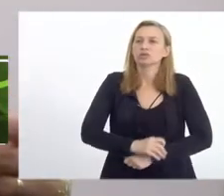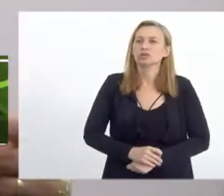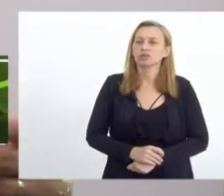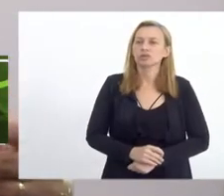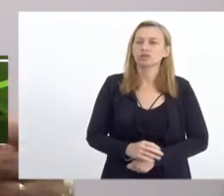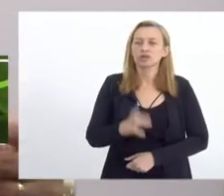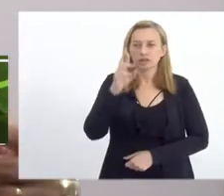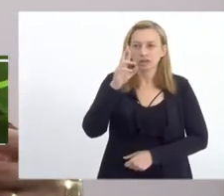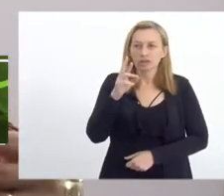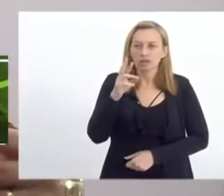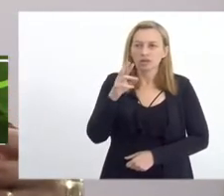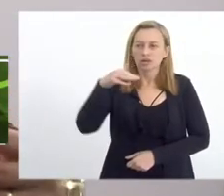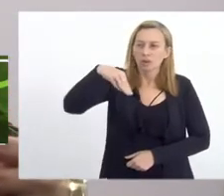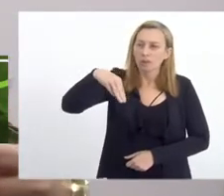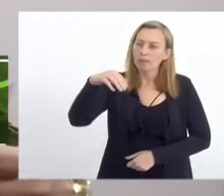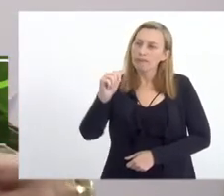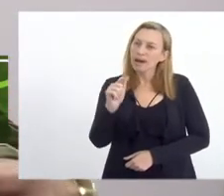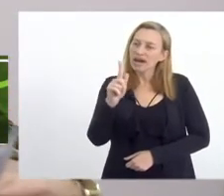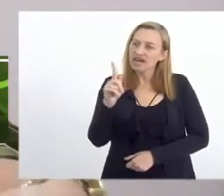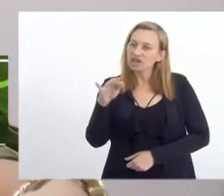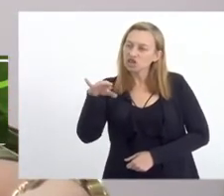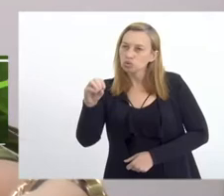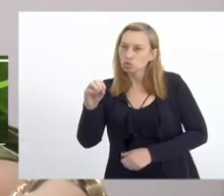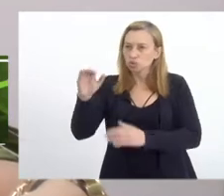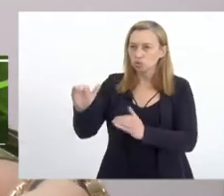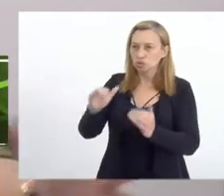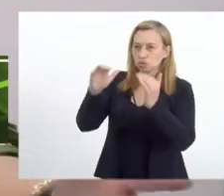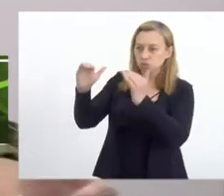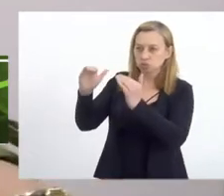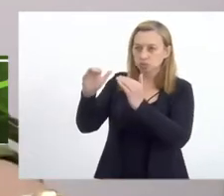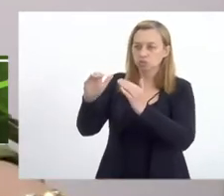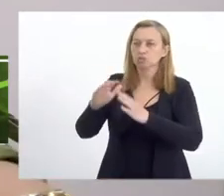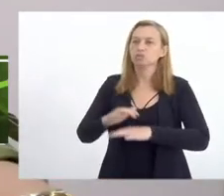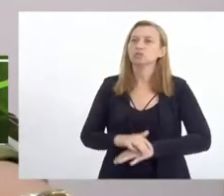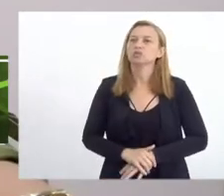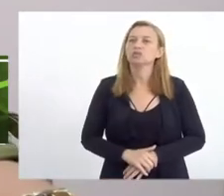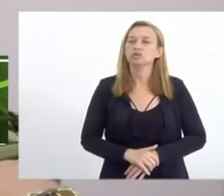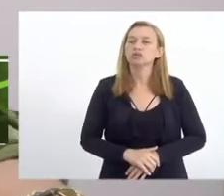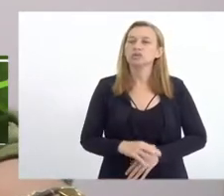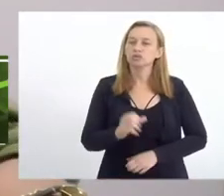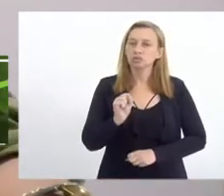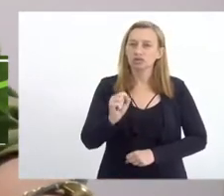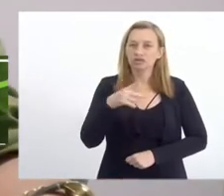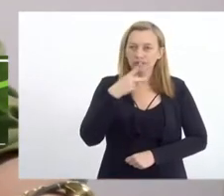senhor Magno Cipriano, que é o superintendente, está com o senhor as palavras.